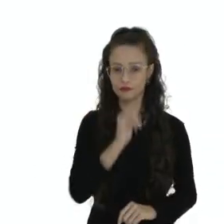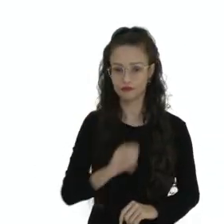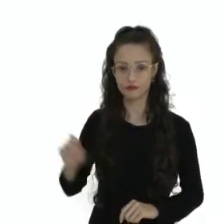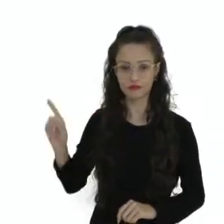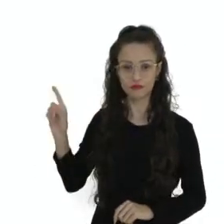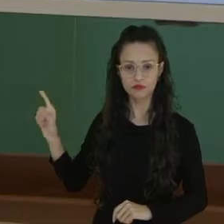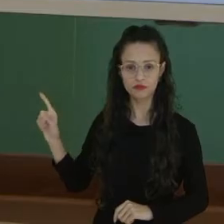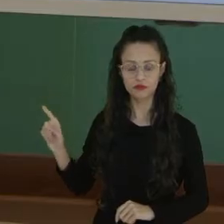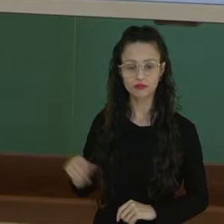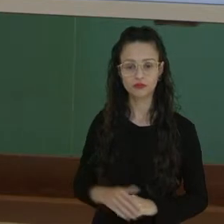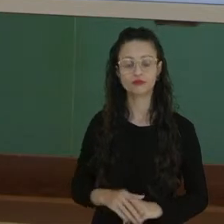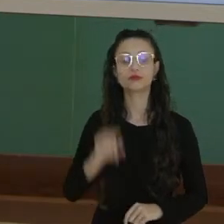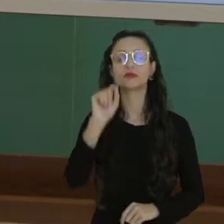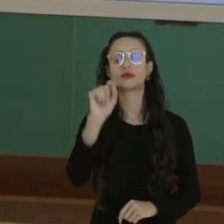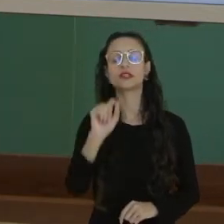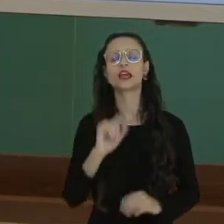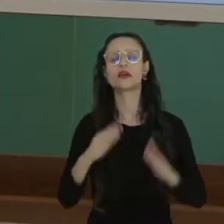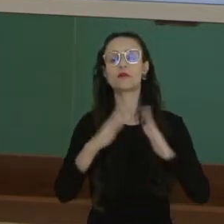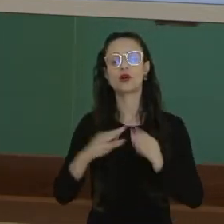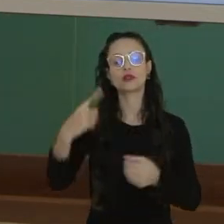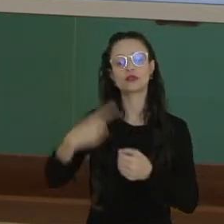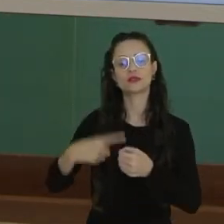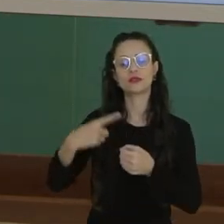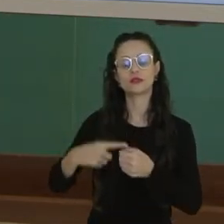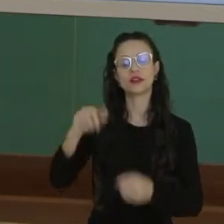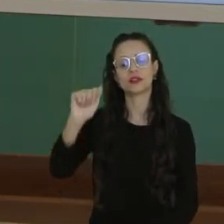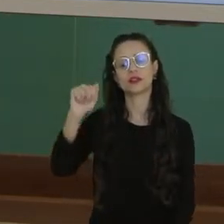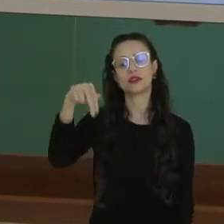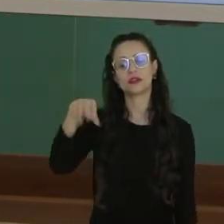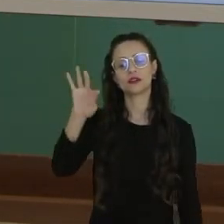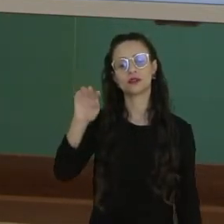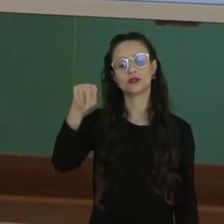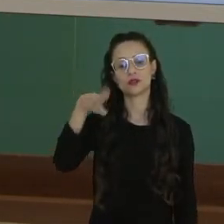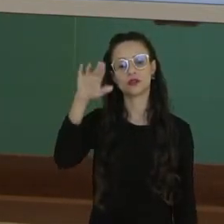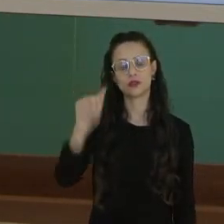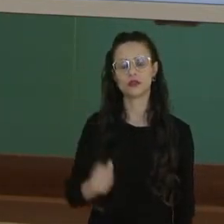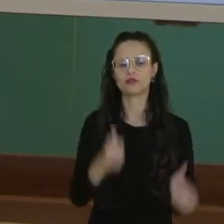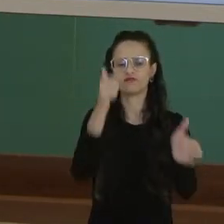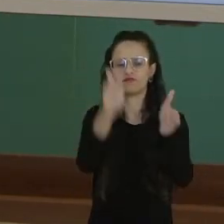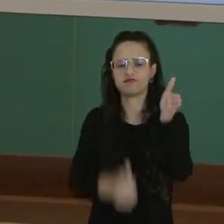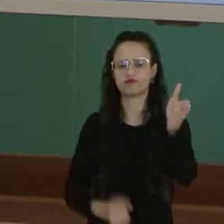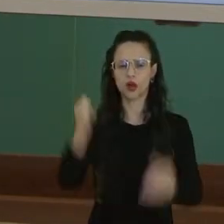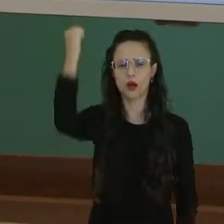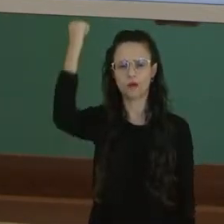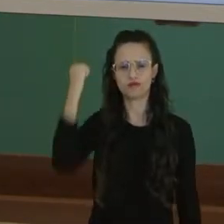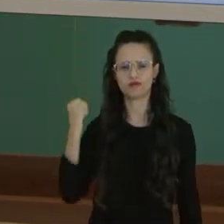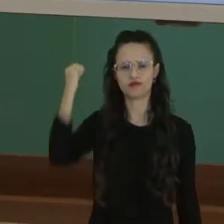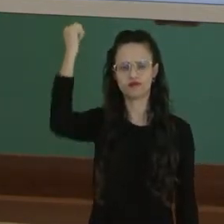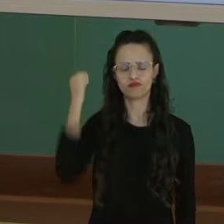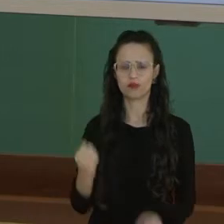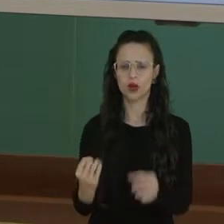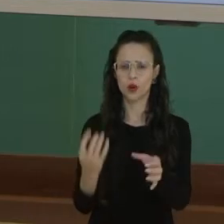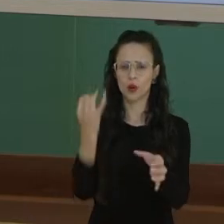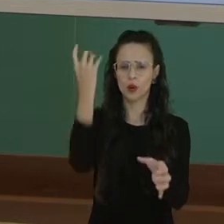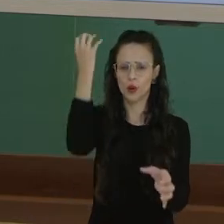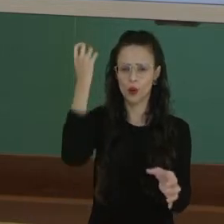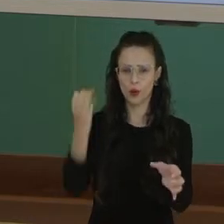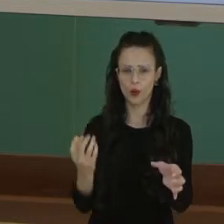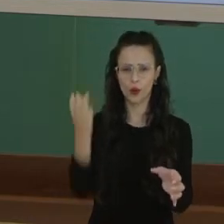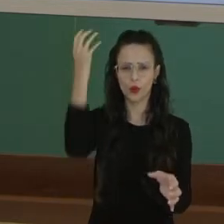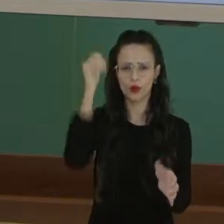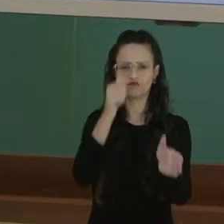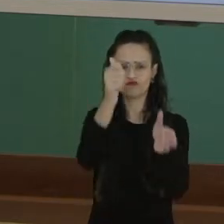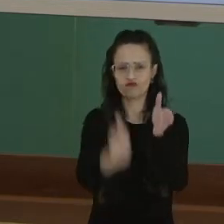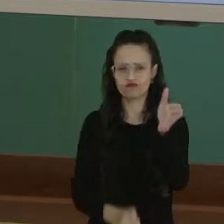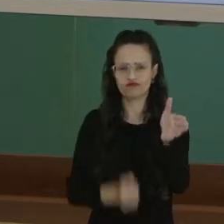ó, pessoal de Antonina, certo? Nós temos lá um trem, né, movido a vapor, uma locomotiva lá de 1800 e vai lá bolinha,